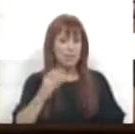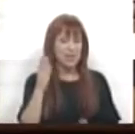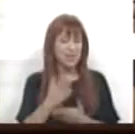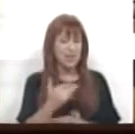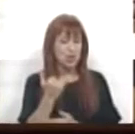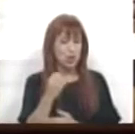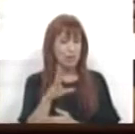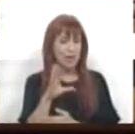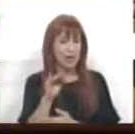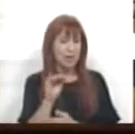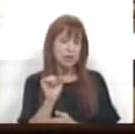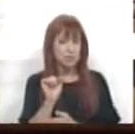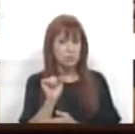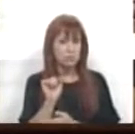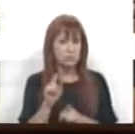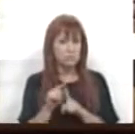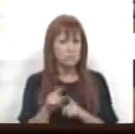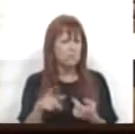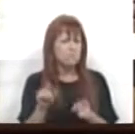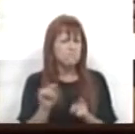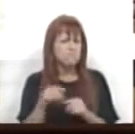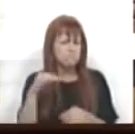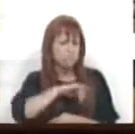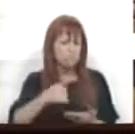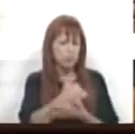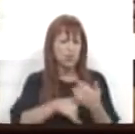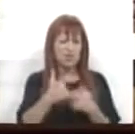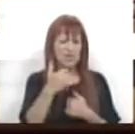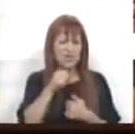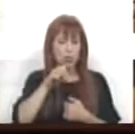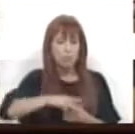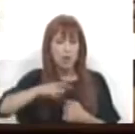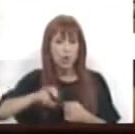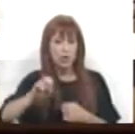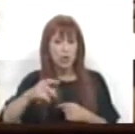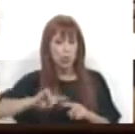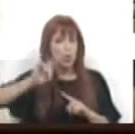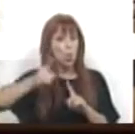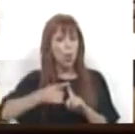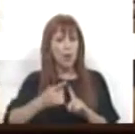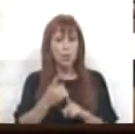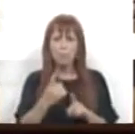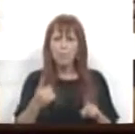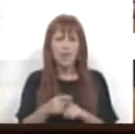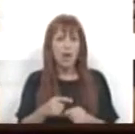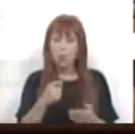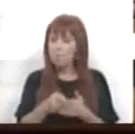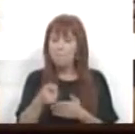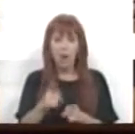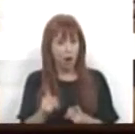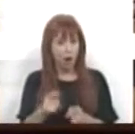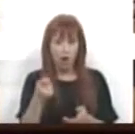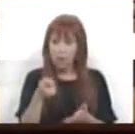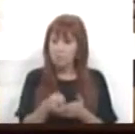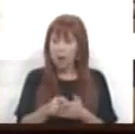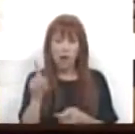desde 2010 lucrou pelo menos 25 milhões de euros por ano por não pagar aquilo que lhe competia na